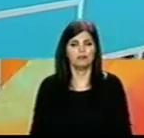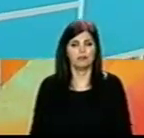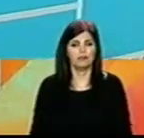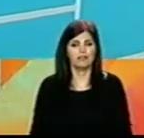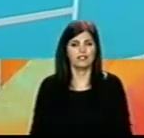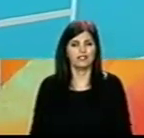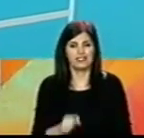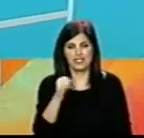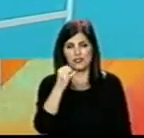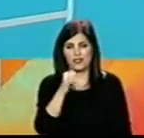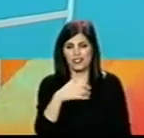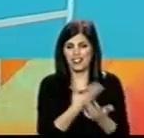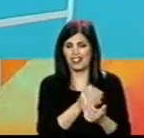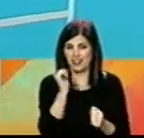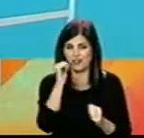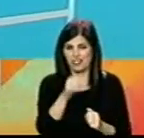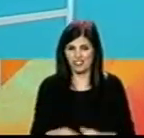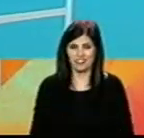ficando nervoso?